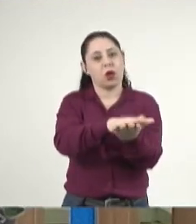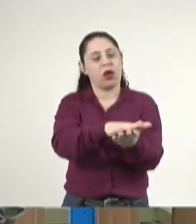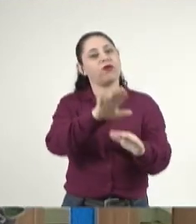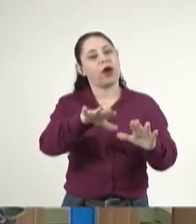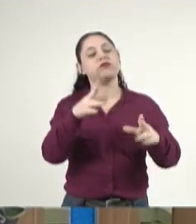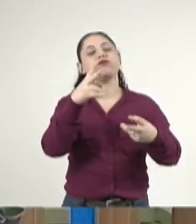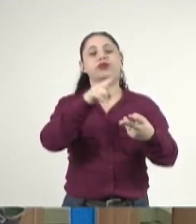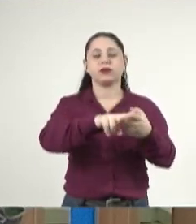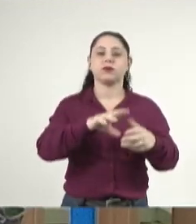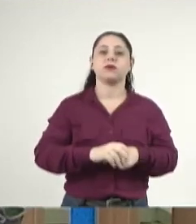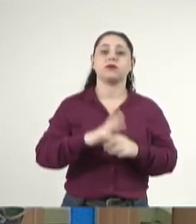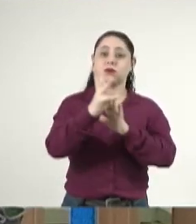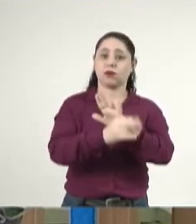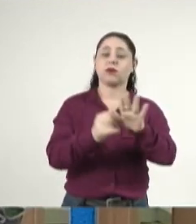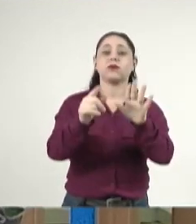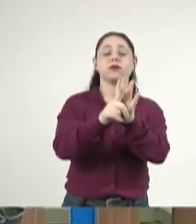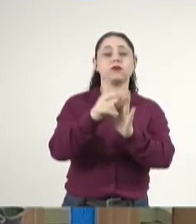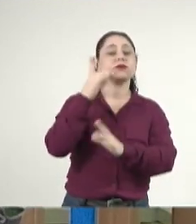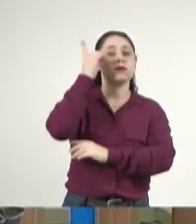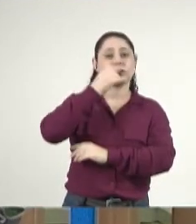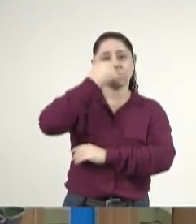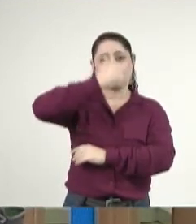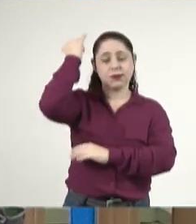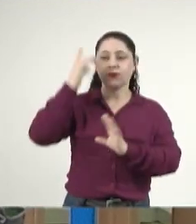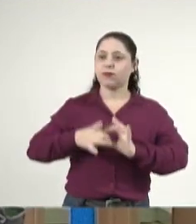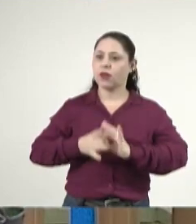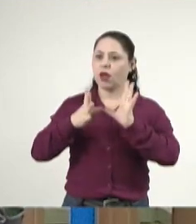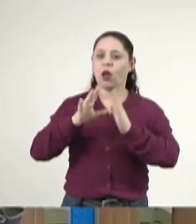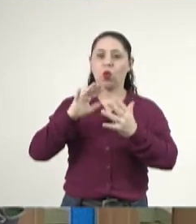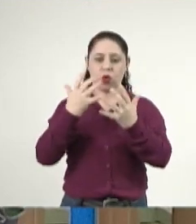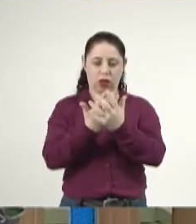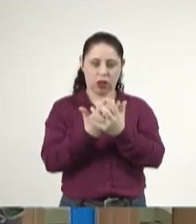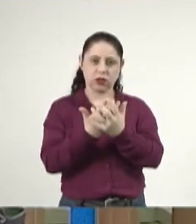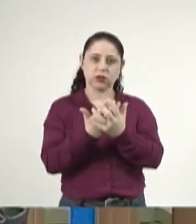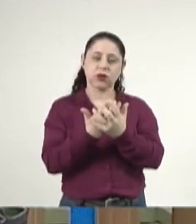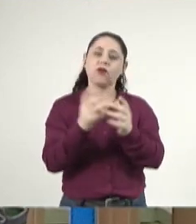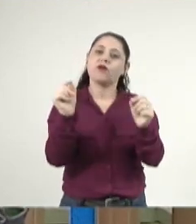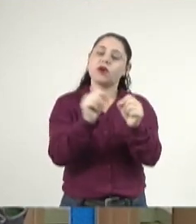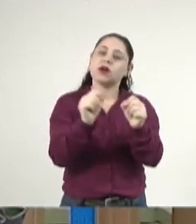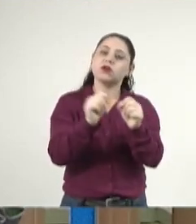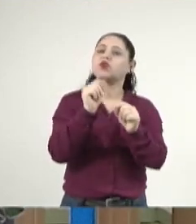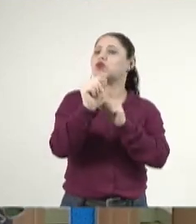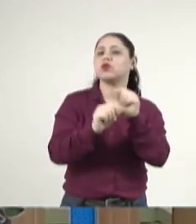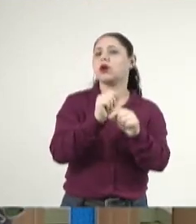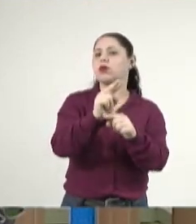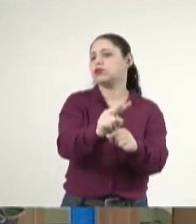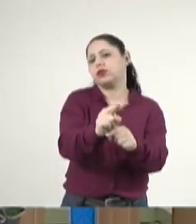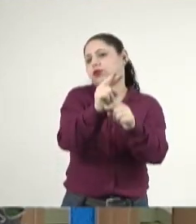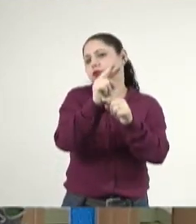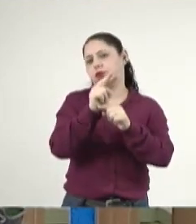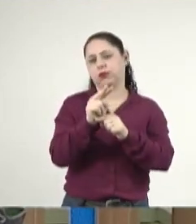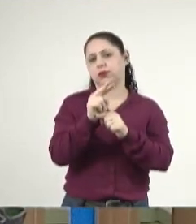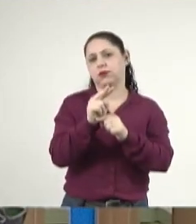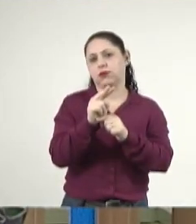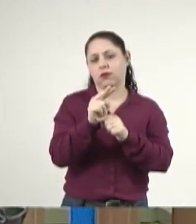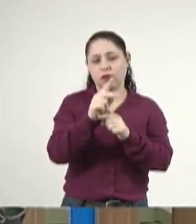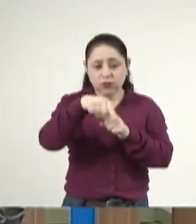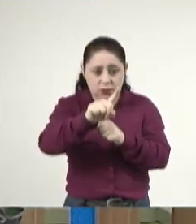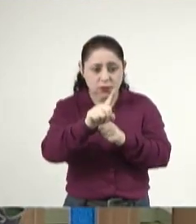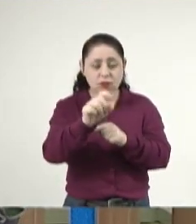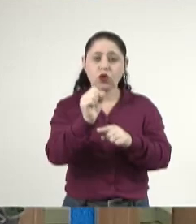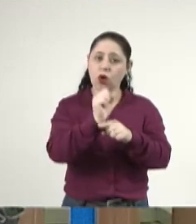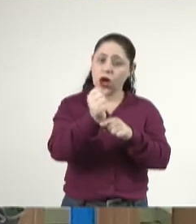o projeto apresentado pelo deputado Júnior Mock autoriza que o Detran faça o empréstimo, a cessão desses veículos